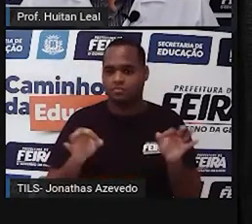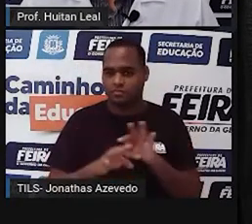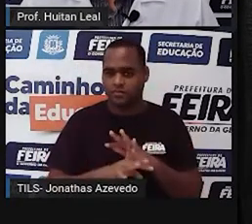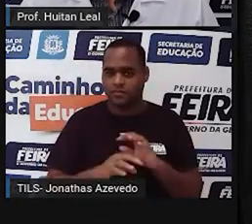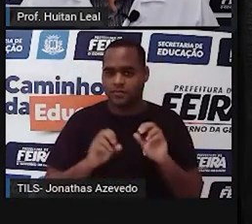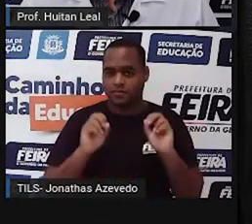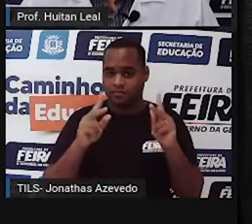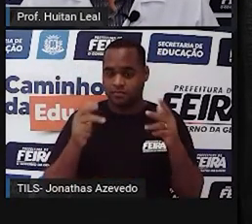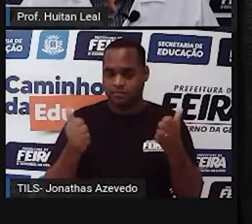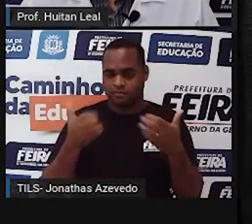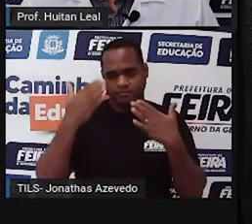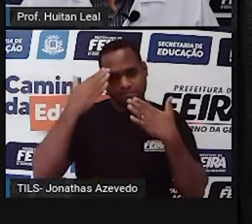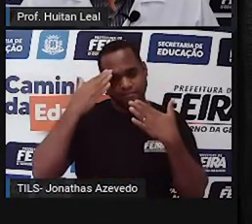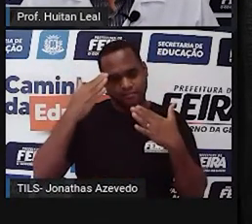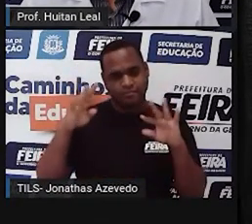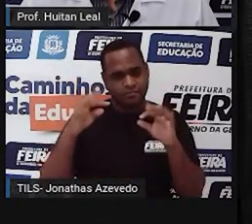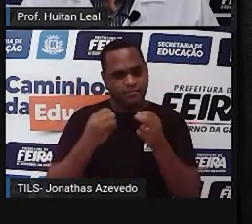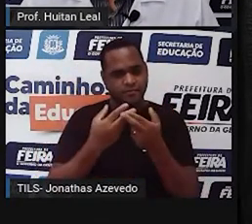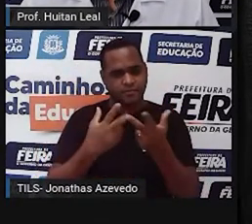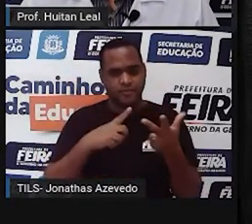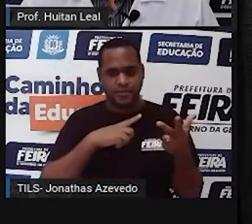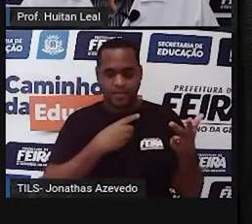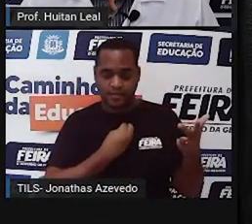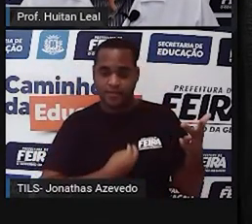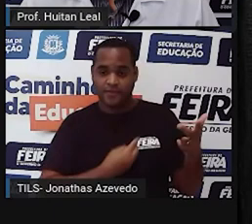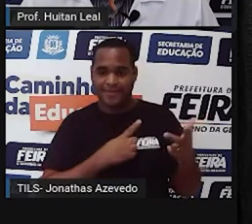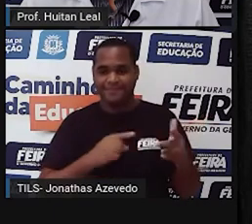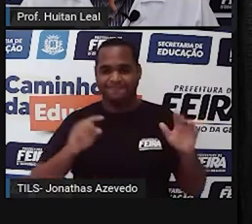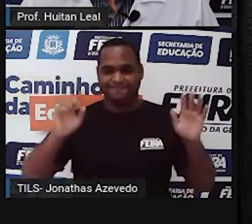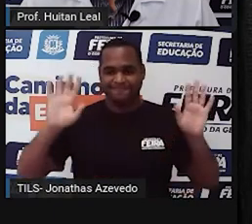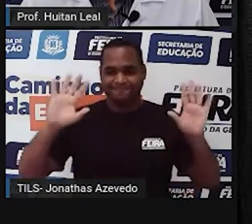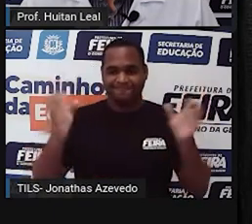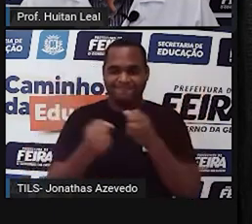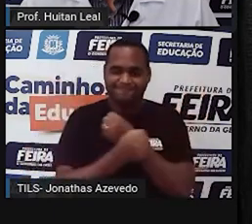aula. Agradeço a presença de todos. Até mais.